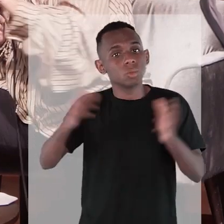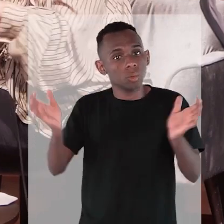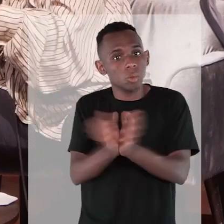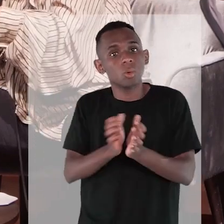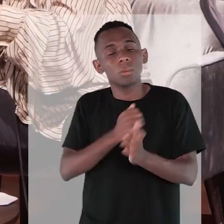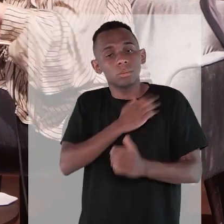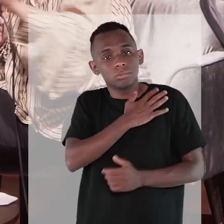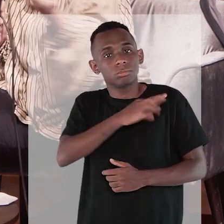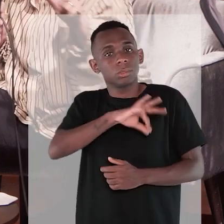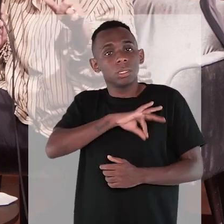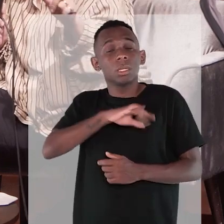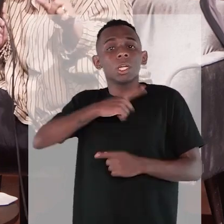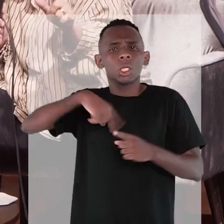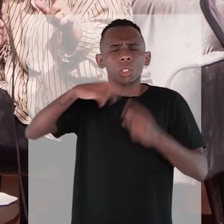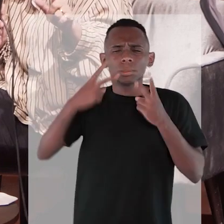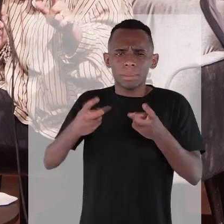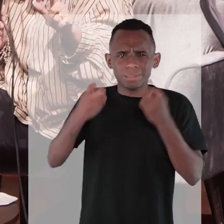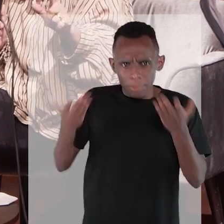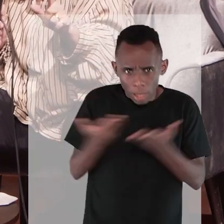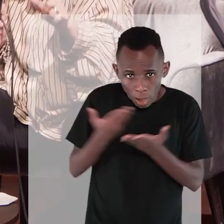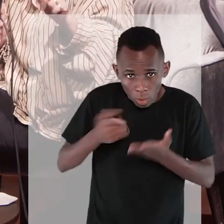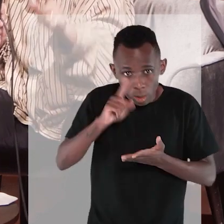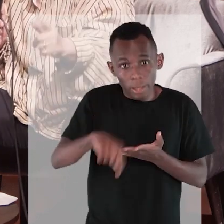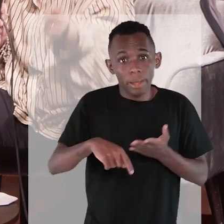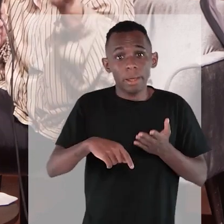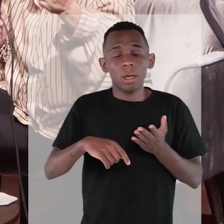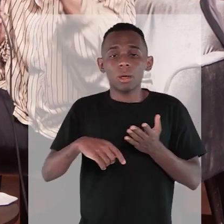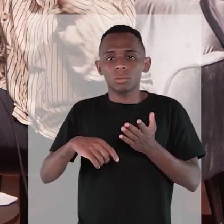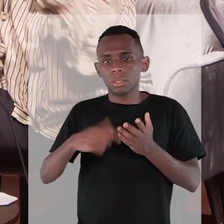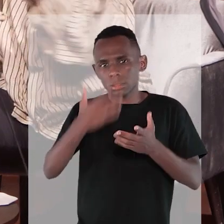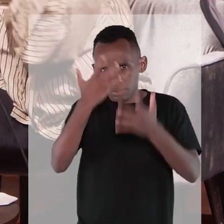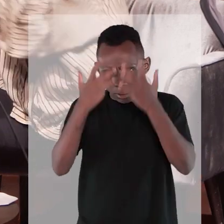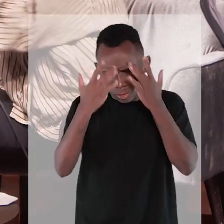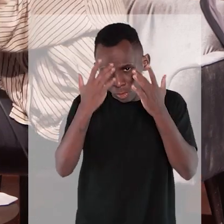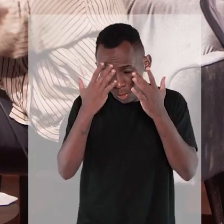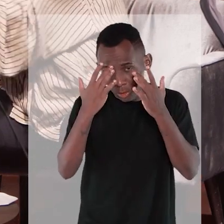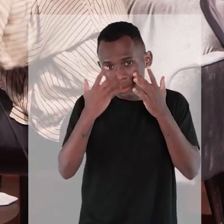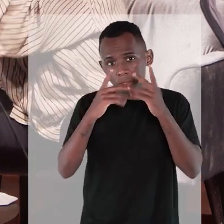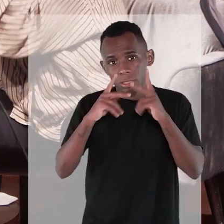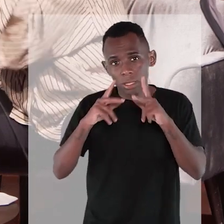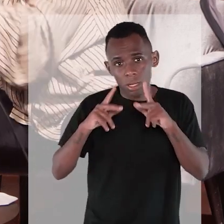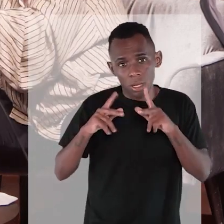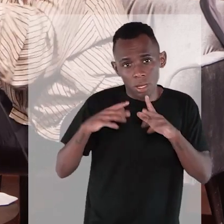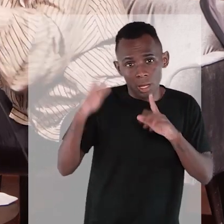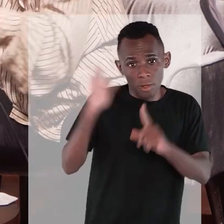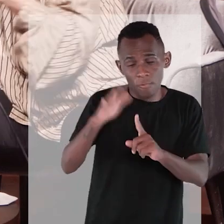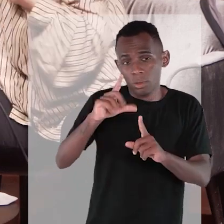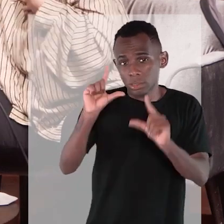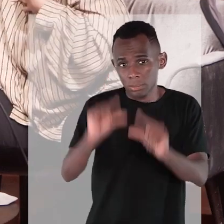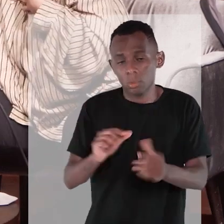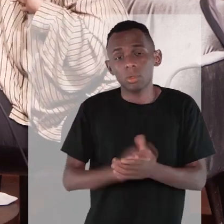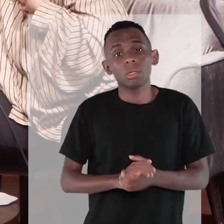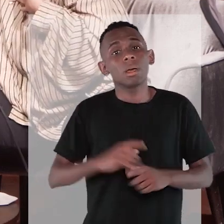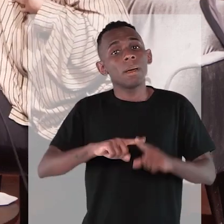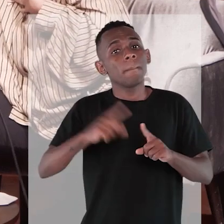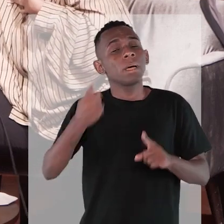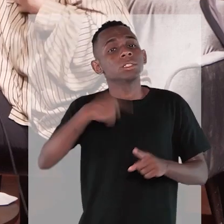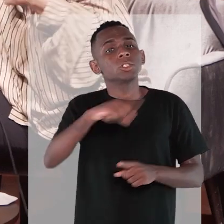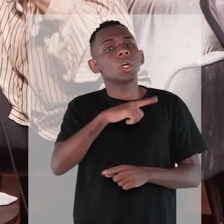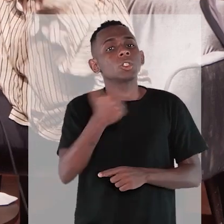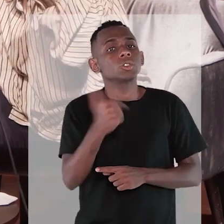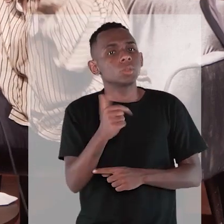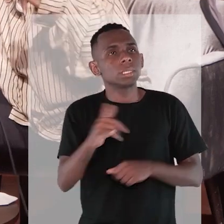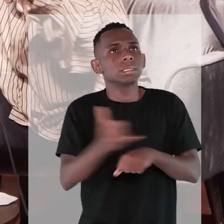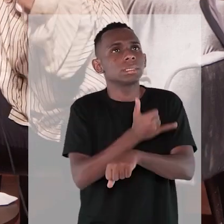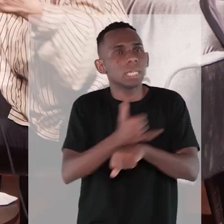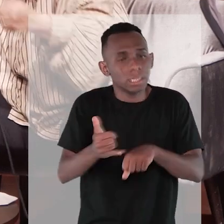o que nós estamos vendo é a reserva. E nós não temos mecanismos atuais, hoje, até onde eu consigo